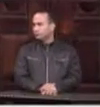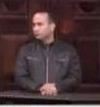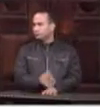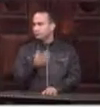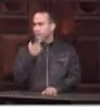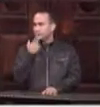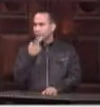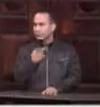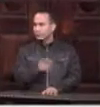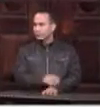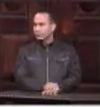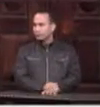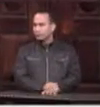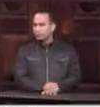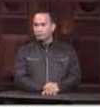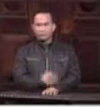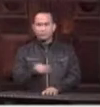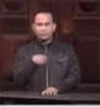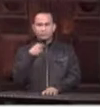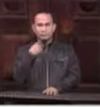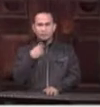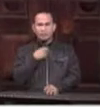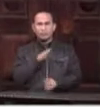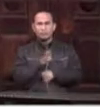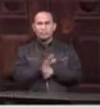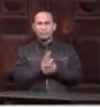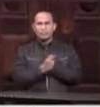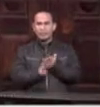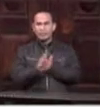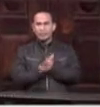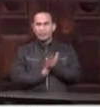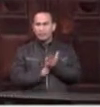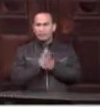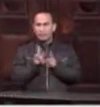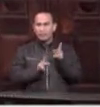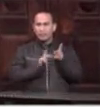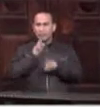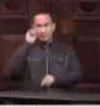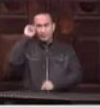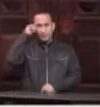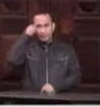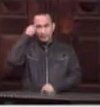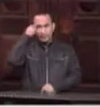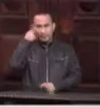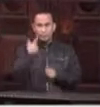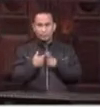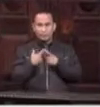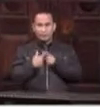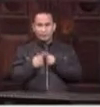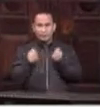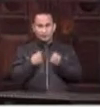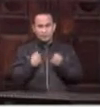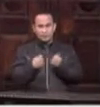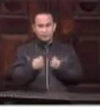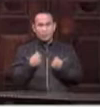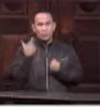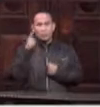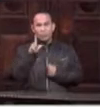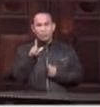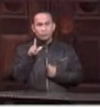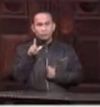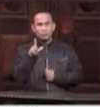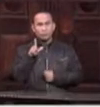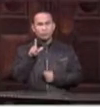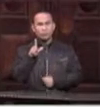é um processo que não deve envergonhar em nada a população negra e africana, mas deve envergonhar a gente enquanto país e